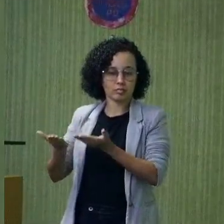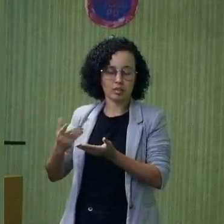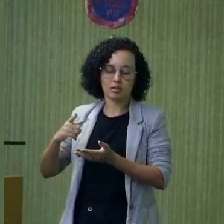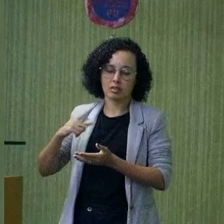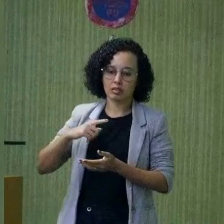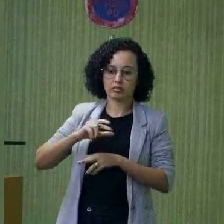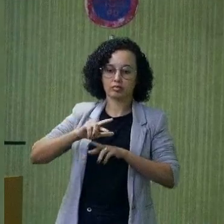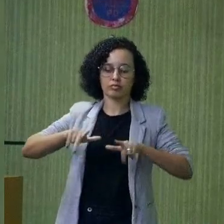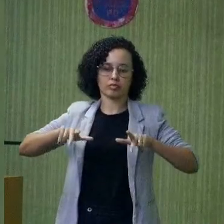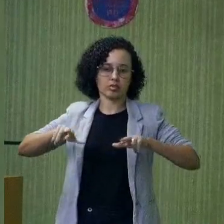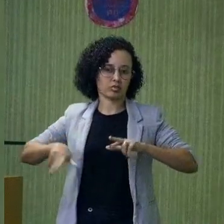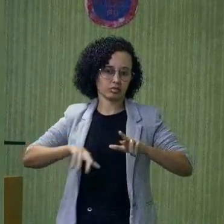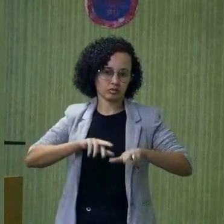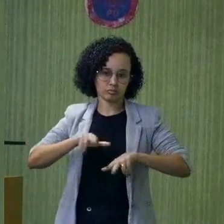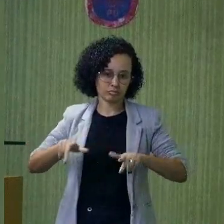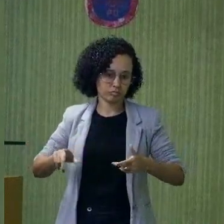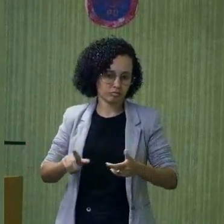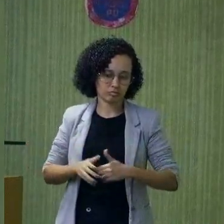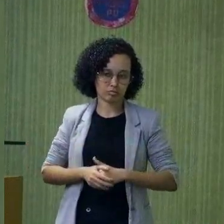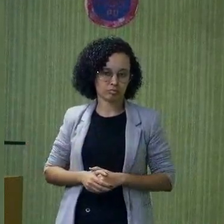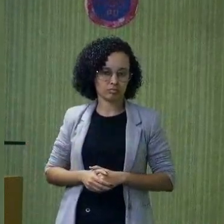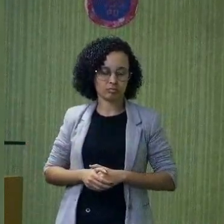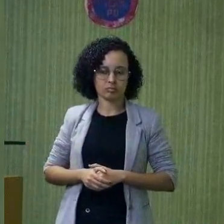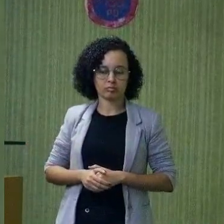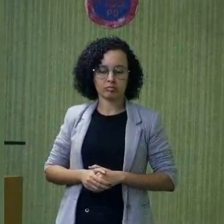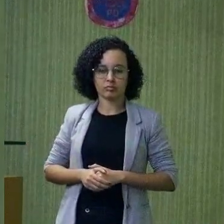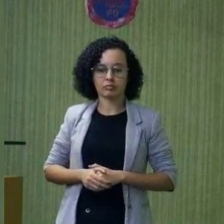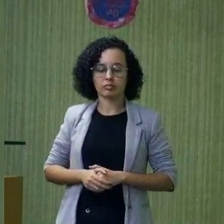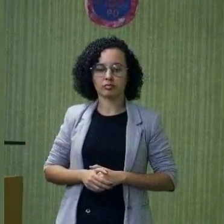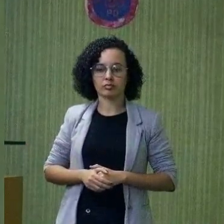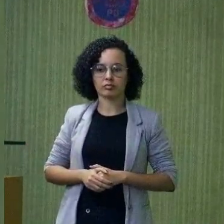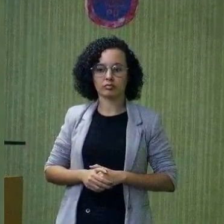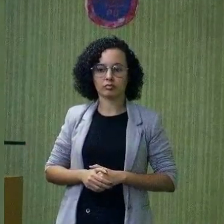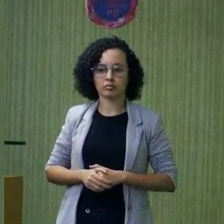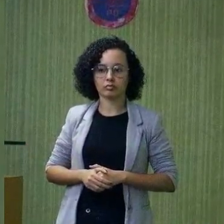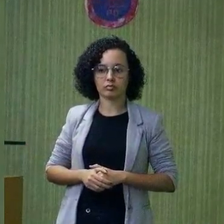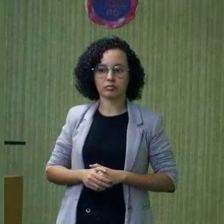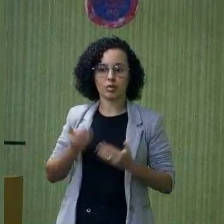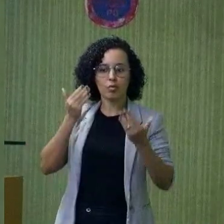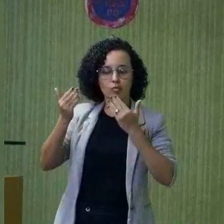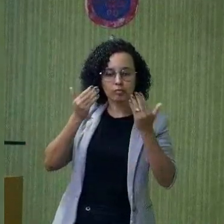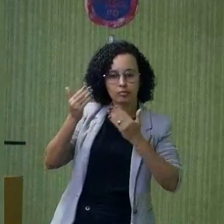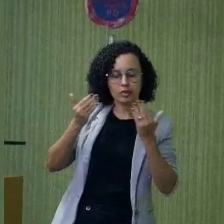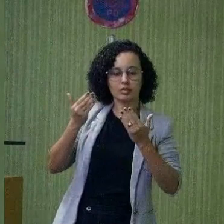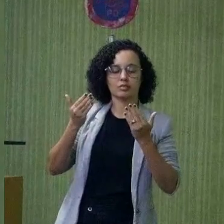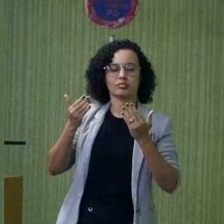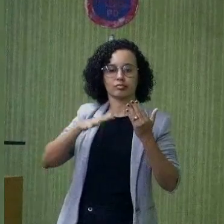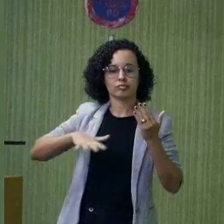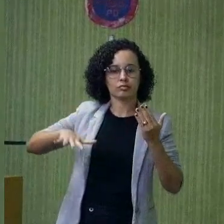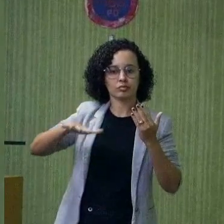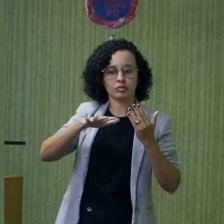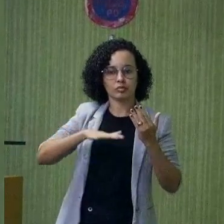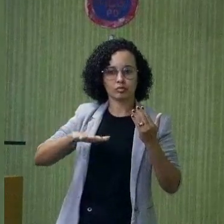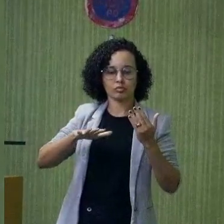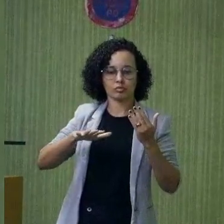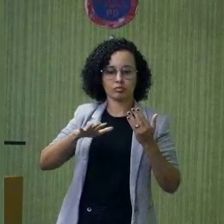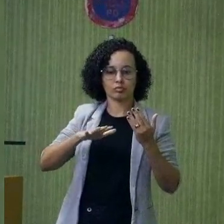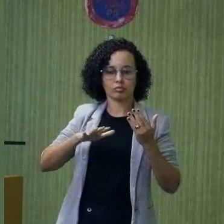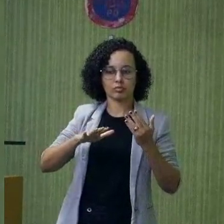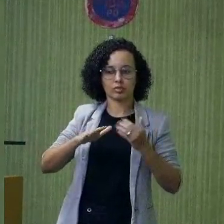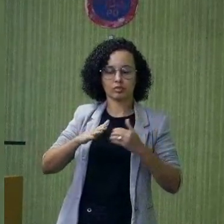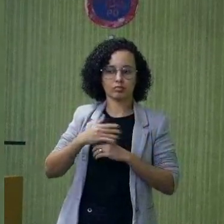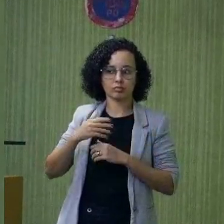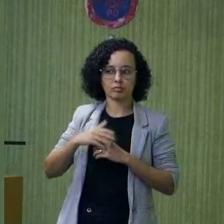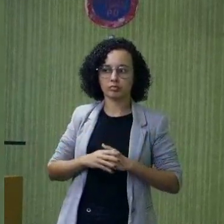diferenciada da nossa da nossa região né em relação à zona urbana até as escolas rodoviárias também tem uma situação